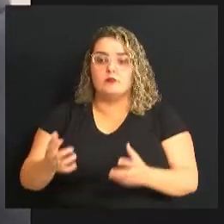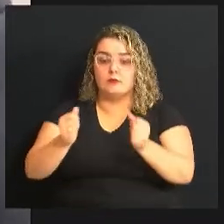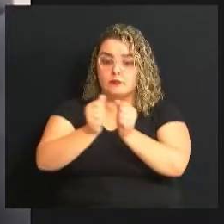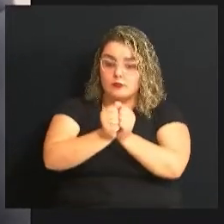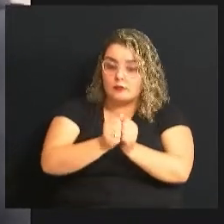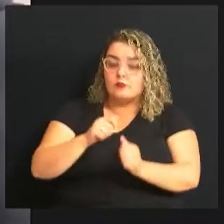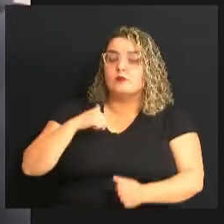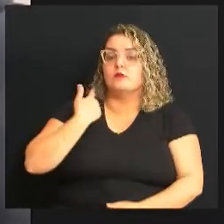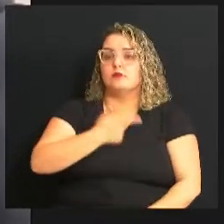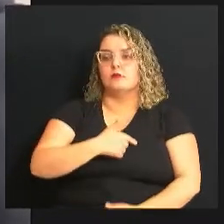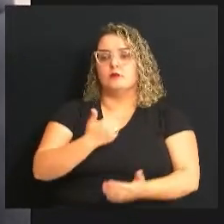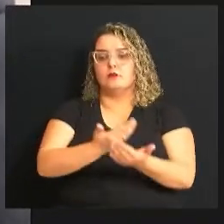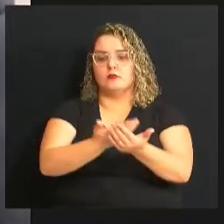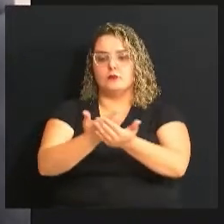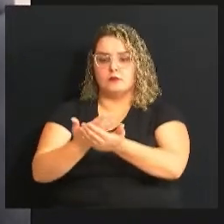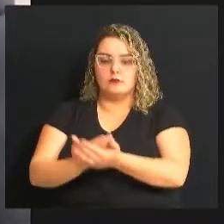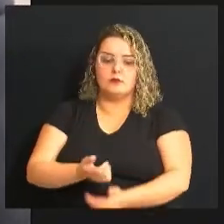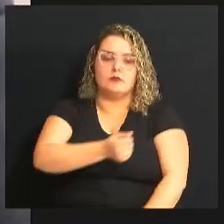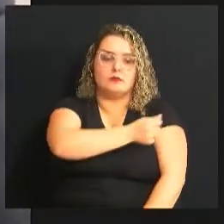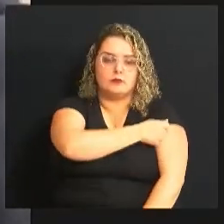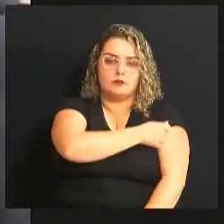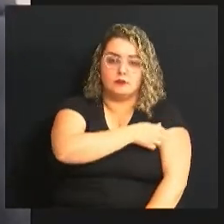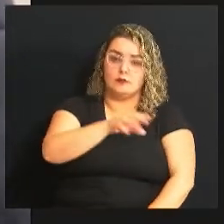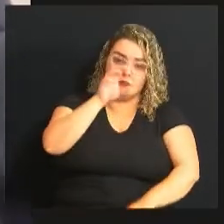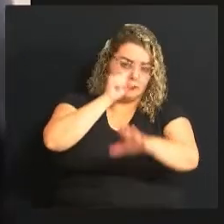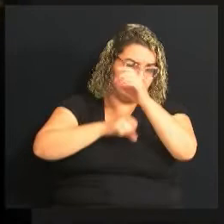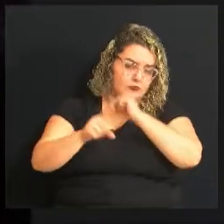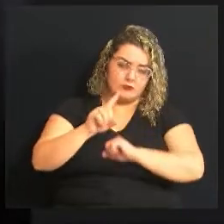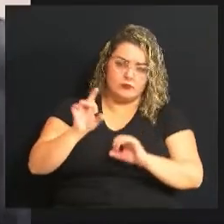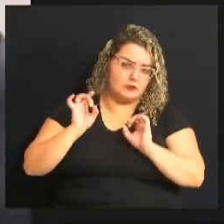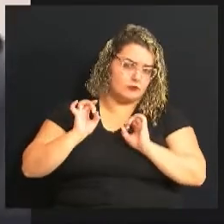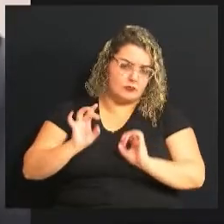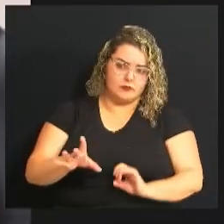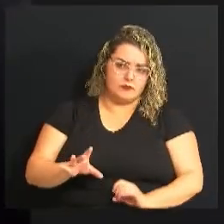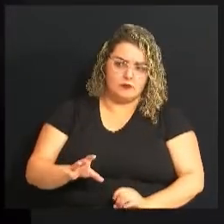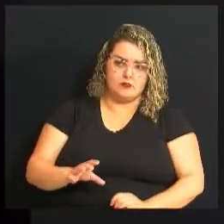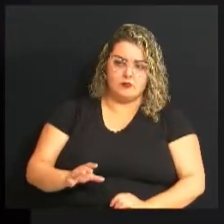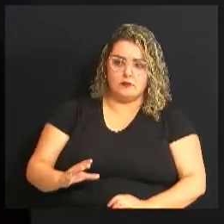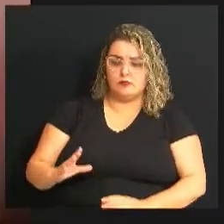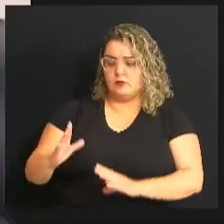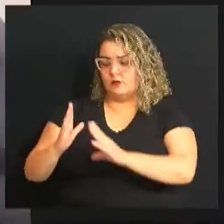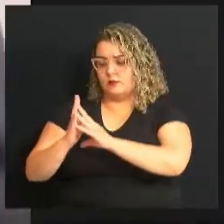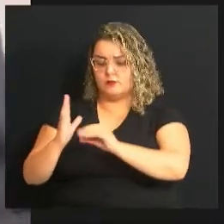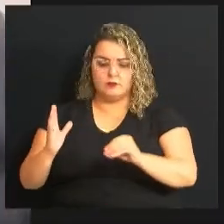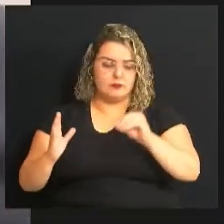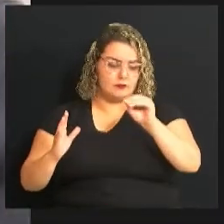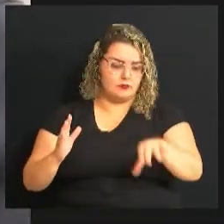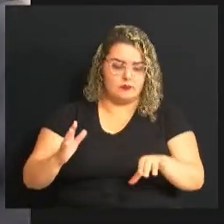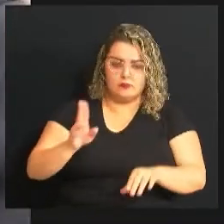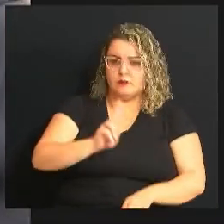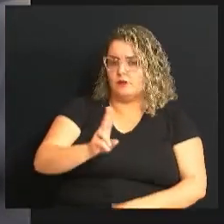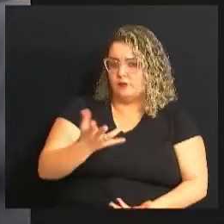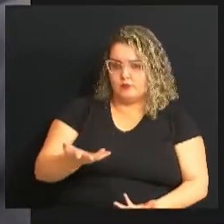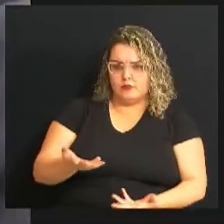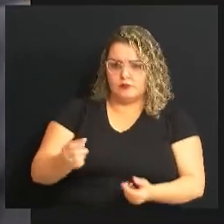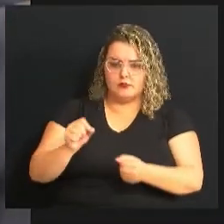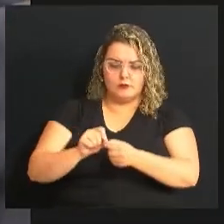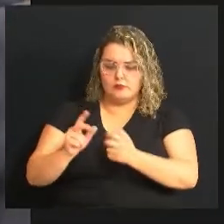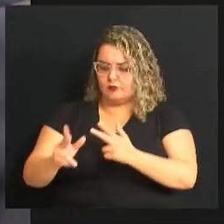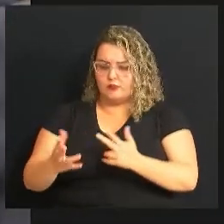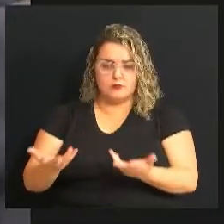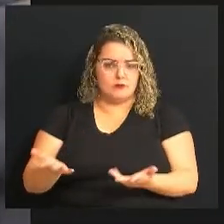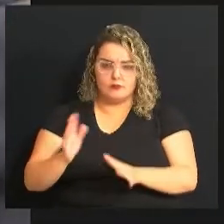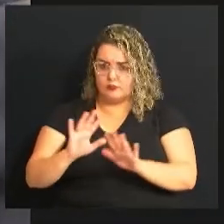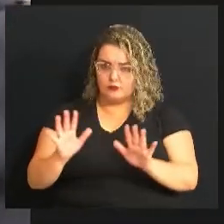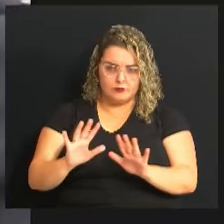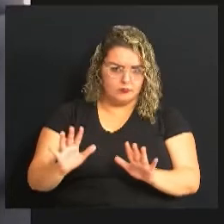que aprender, não é simplesmente fazer um Ctrl-C, Ctrl-V, pegar aquilo que eles estão fazendo lá fora e trazer